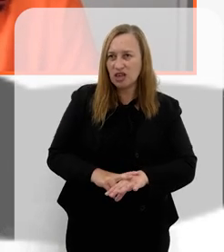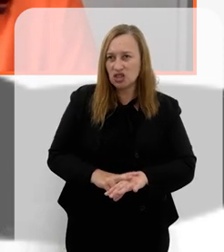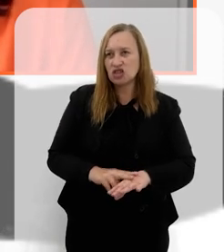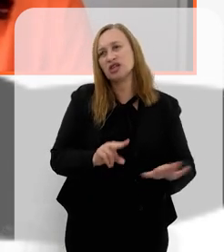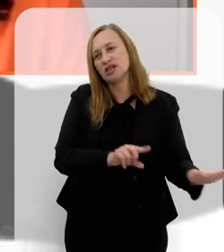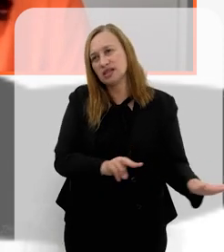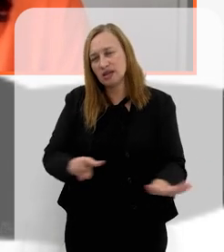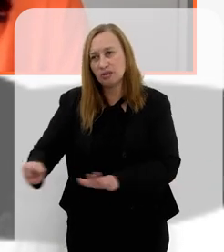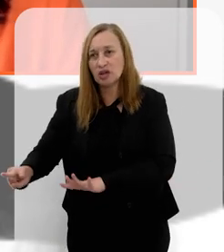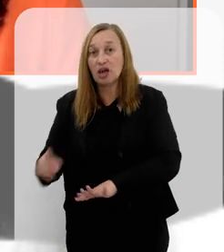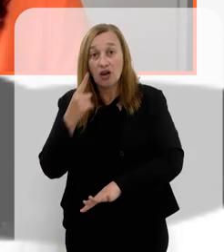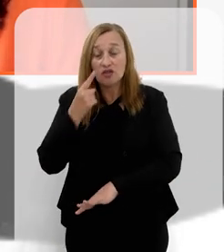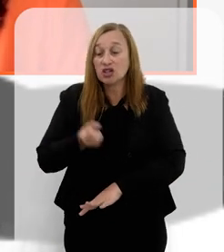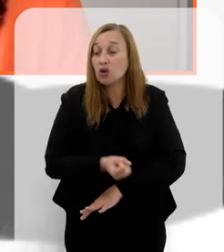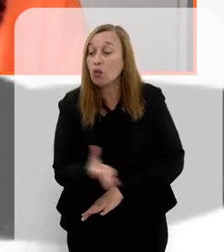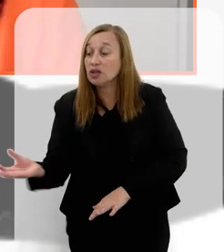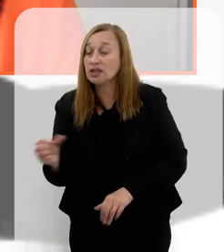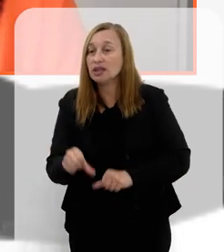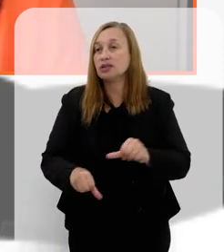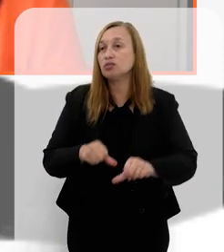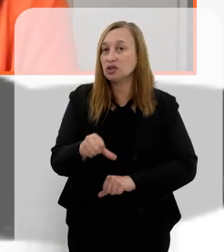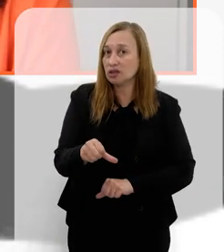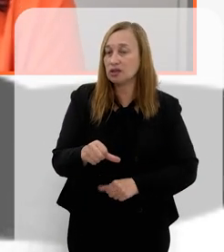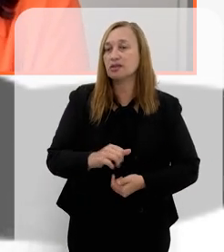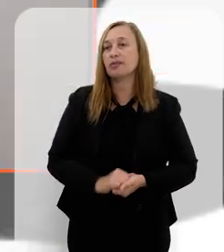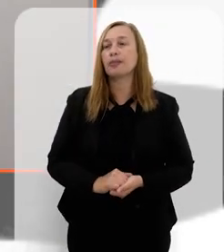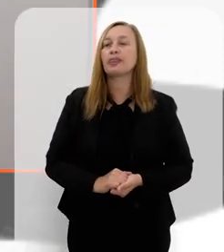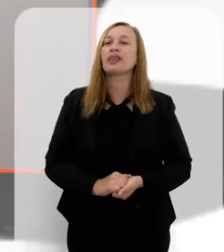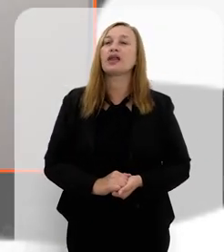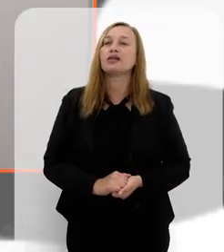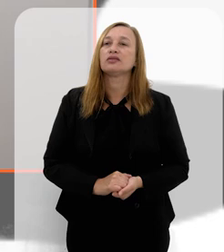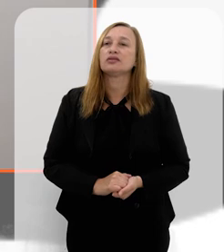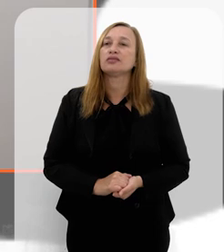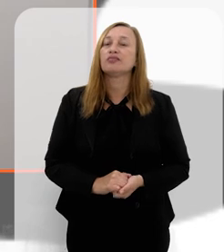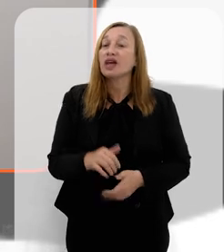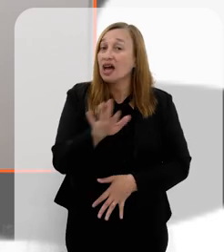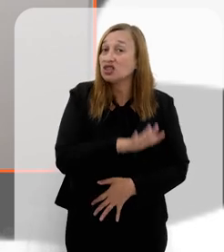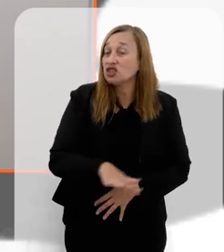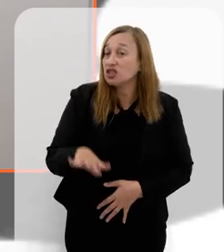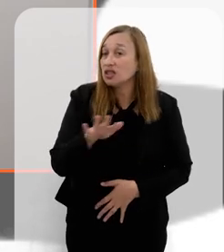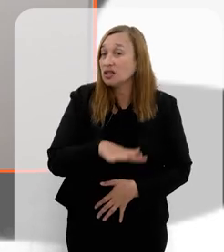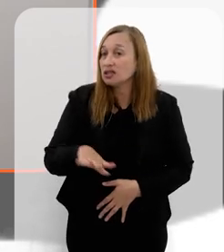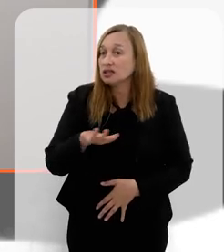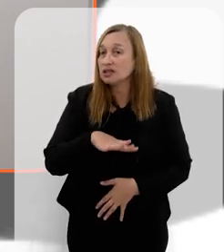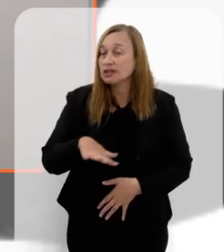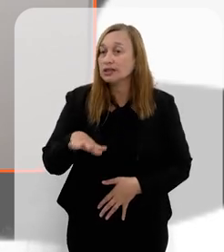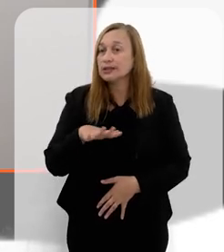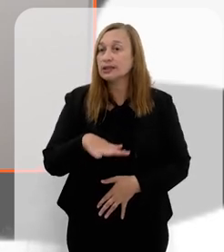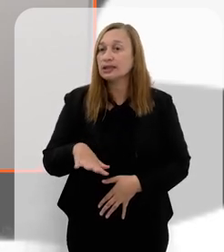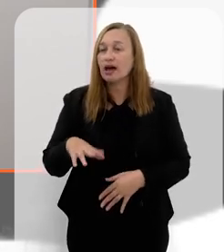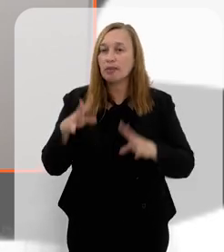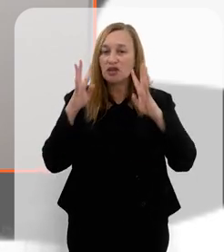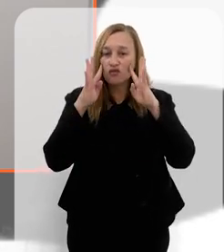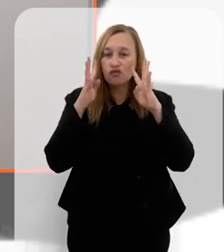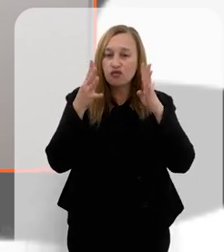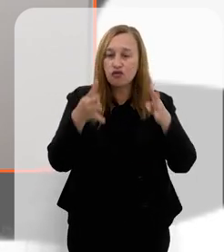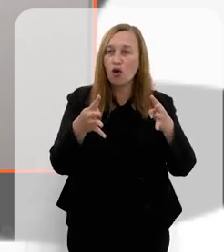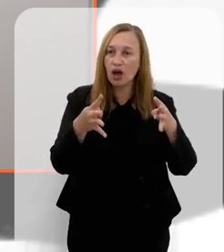que, olha a quantidade de mudança, que as crianças estavam